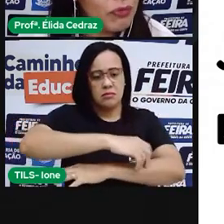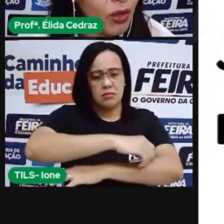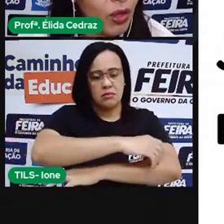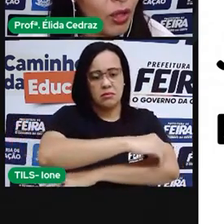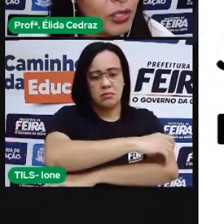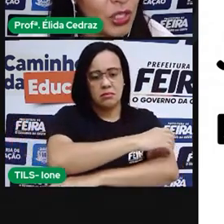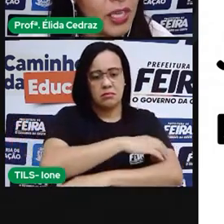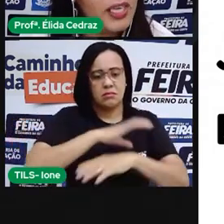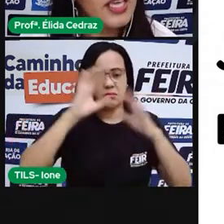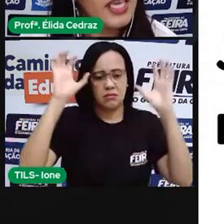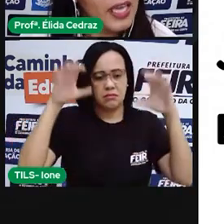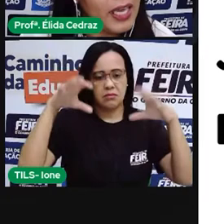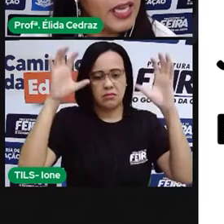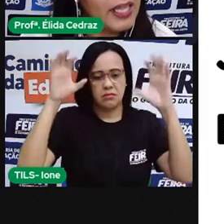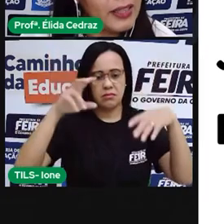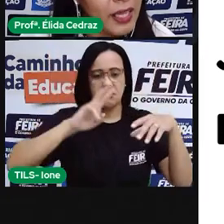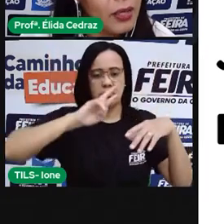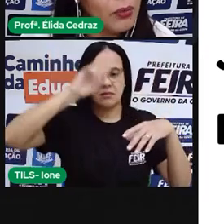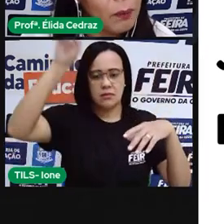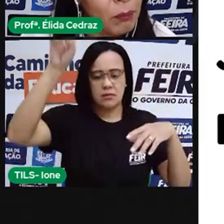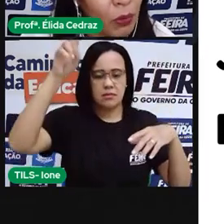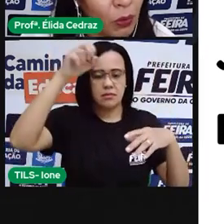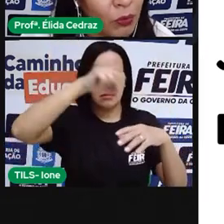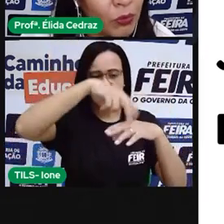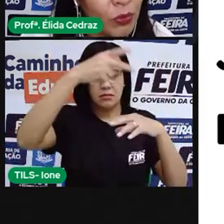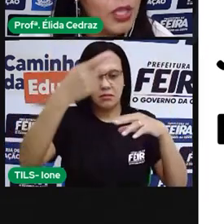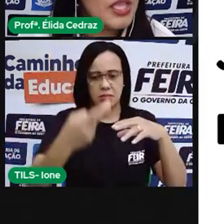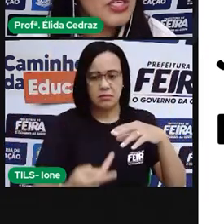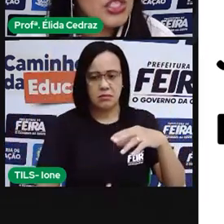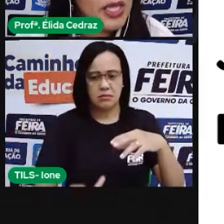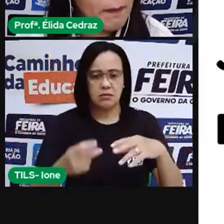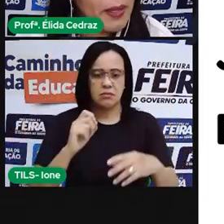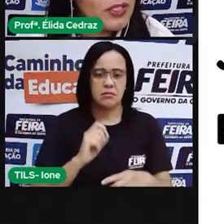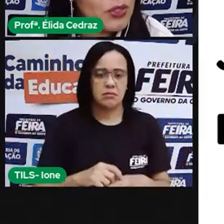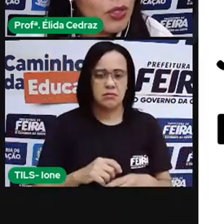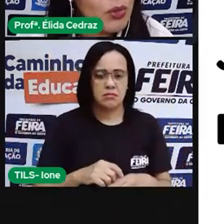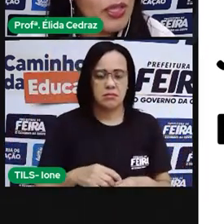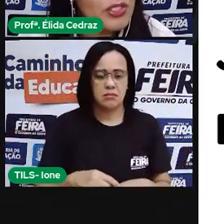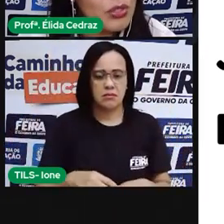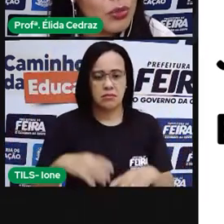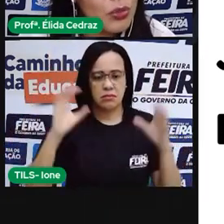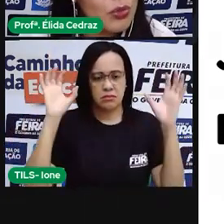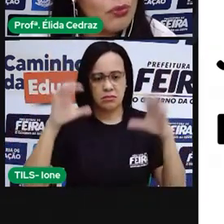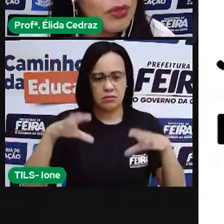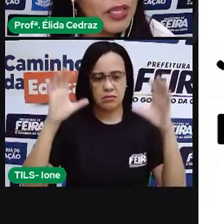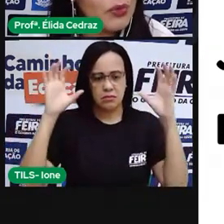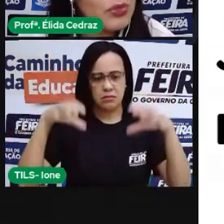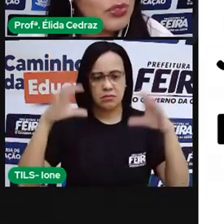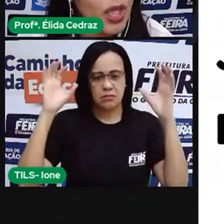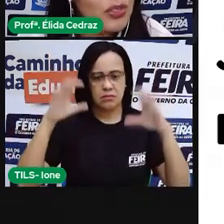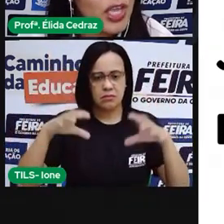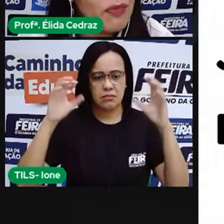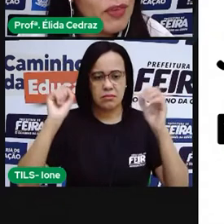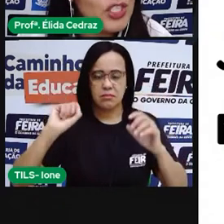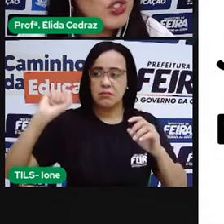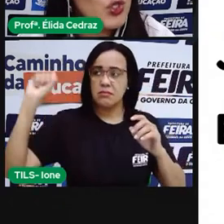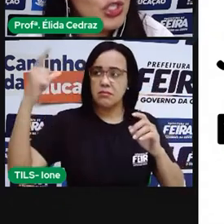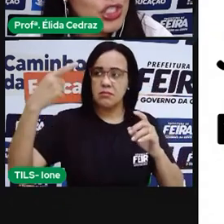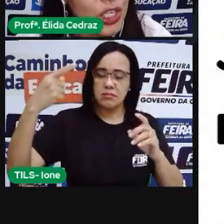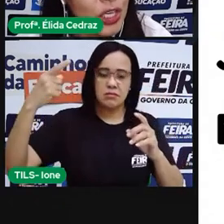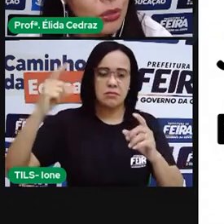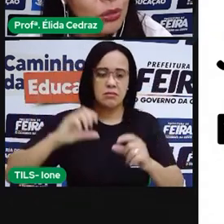chuva forte e a derrubou. Já passou a chuva, o sol já